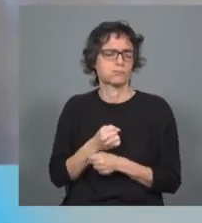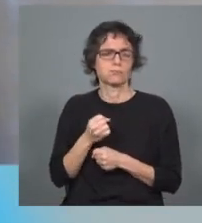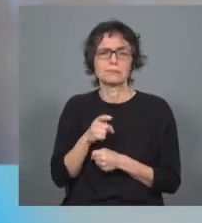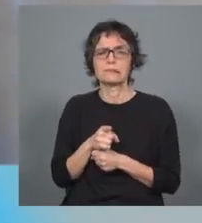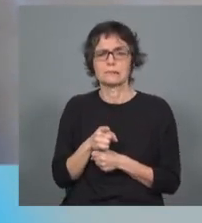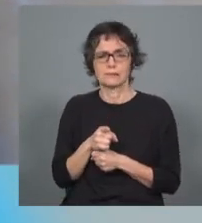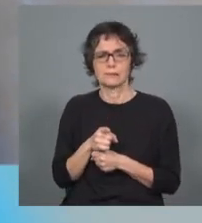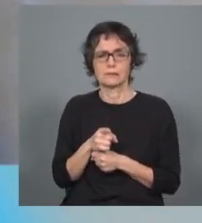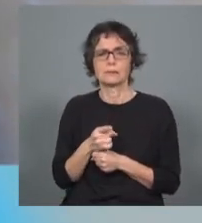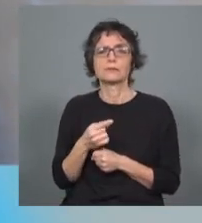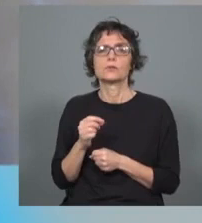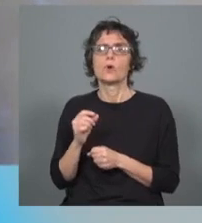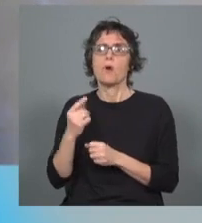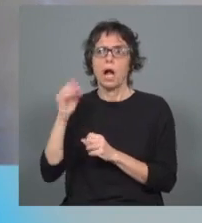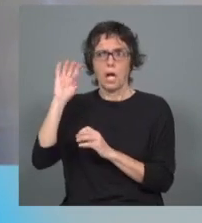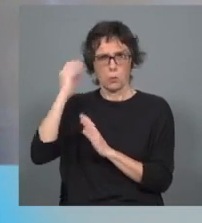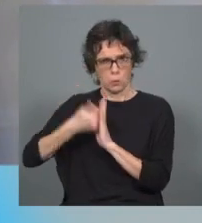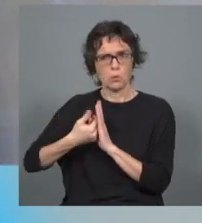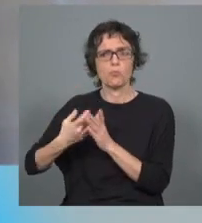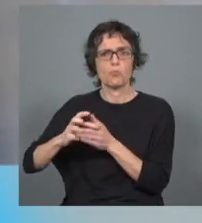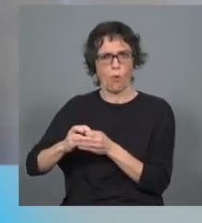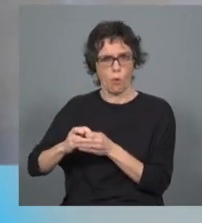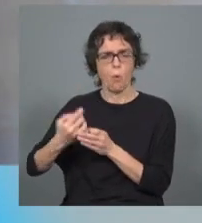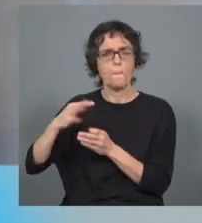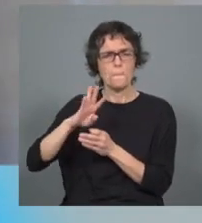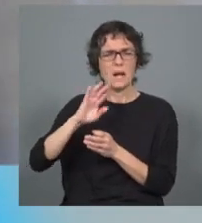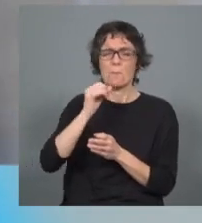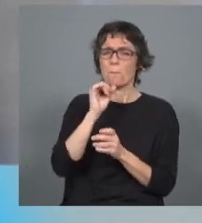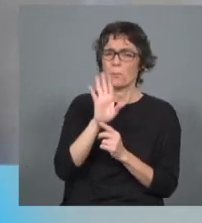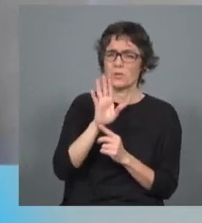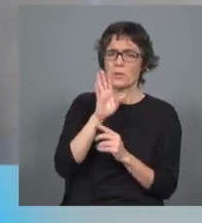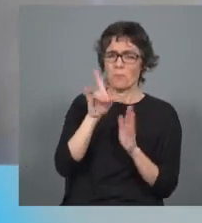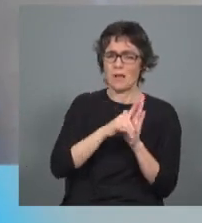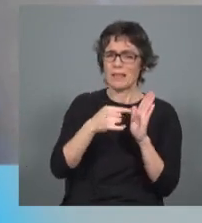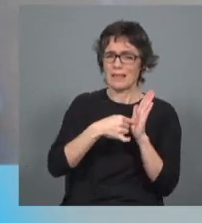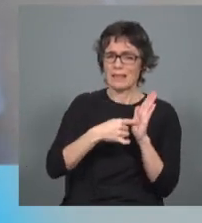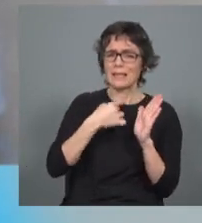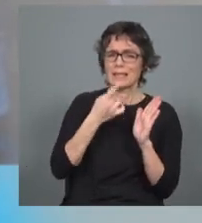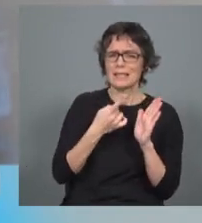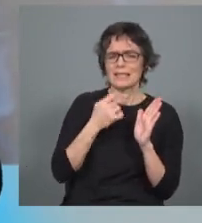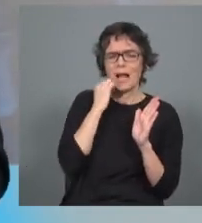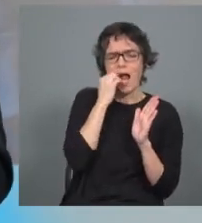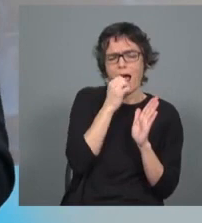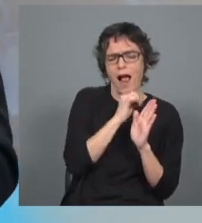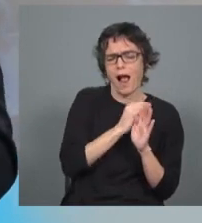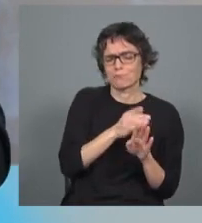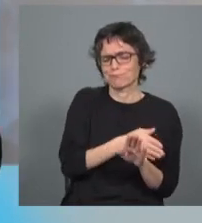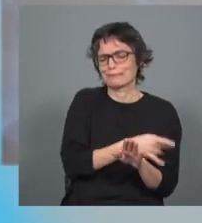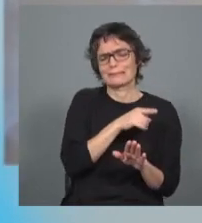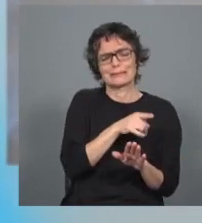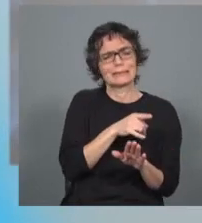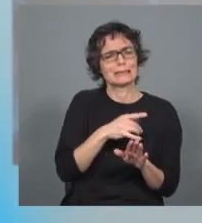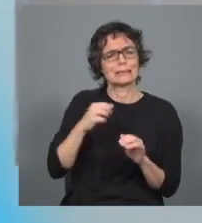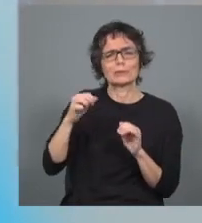disse que a parte em que a lei se referia ao tal lesão definitiva de gravidade extrema, de acordo com o consenso dos médicos, que